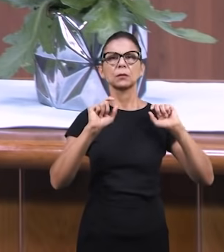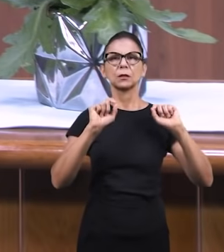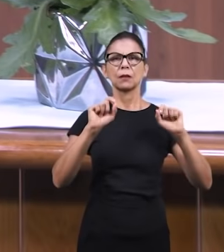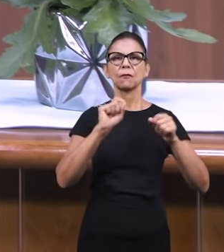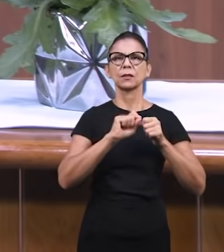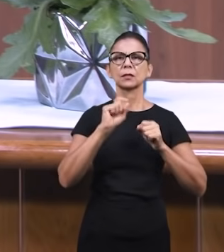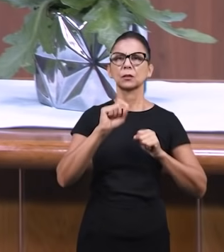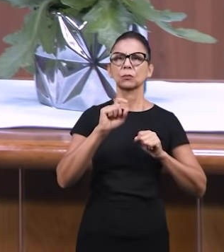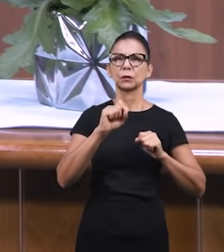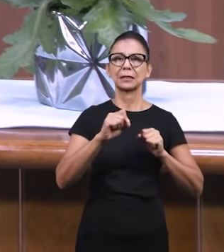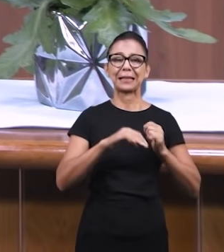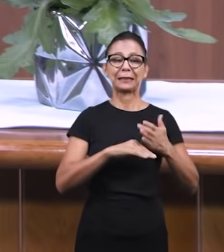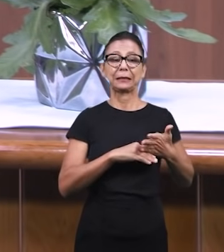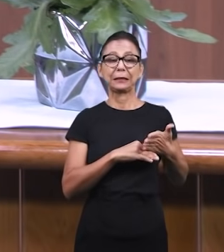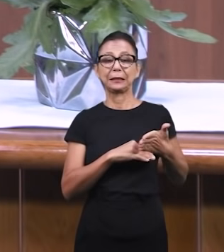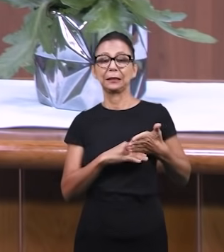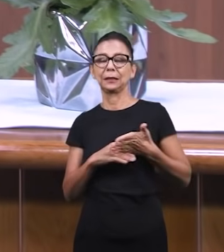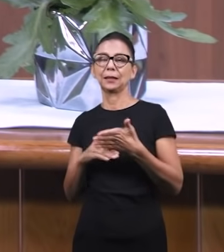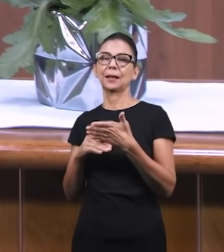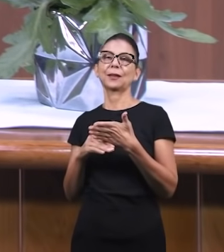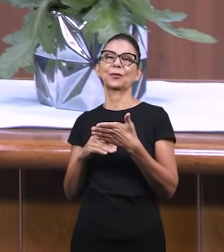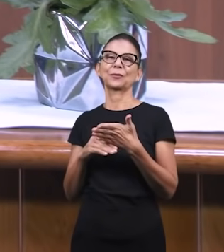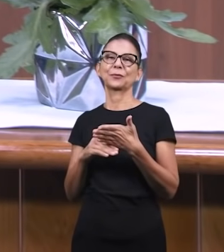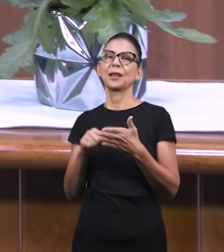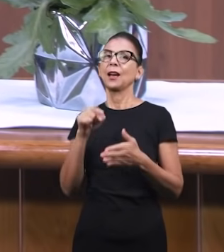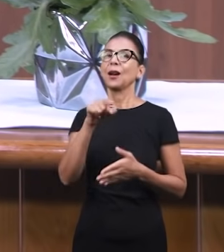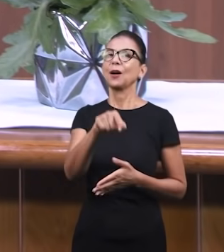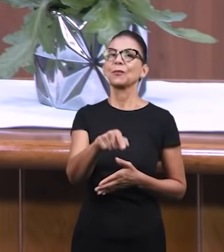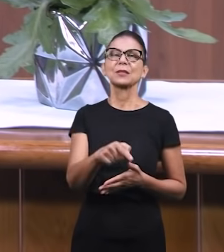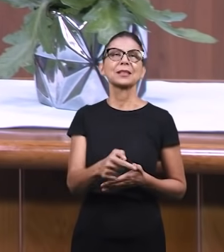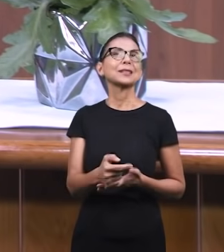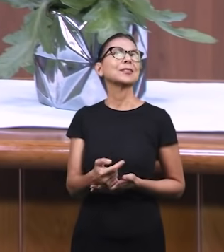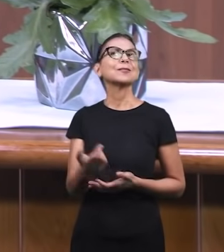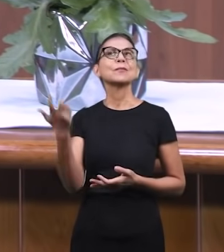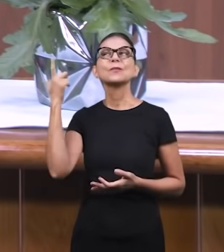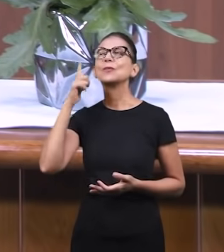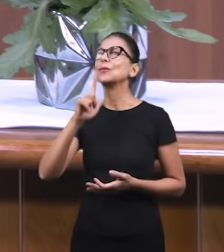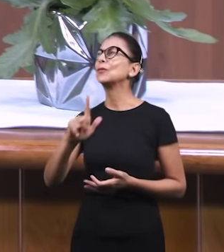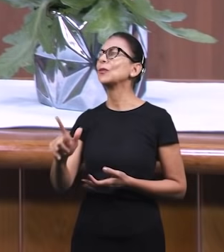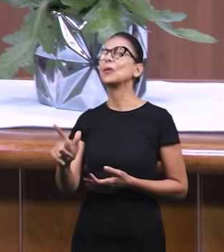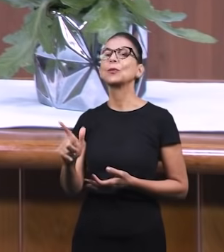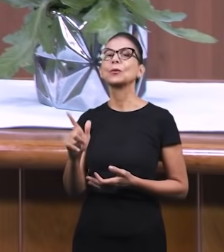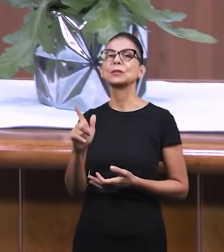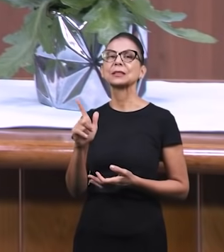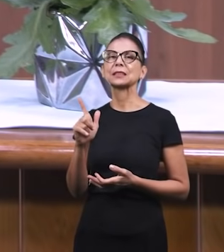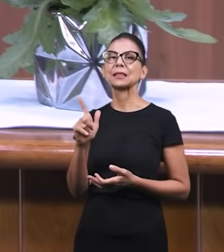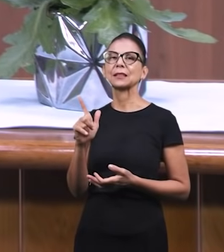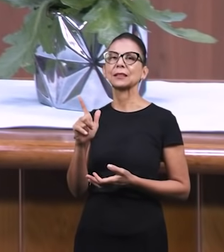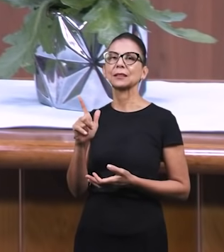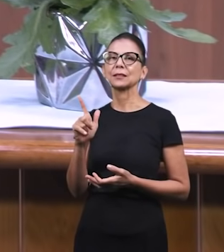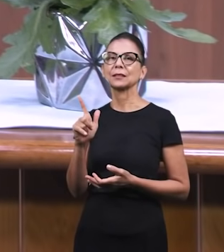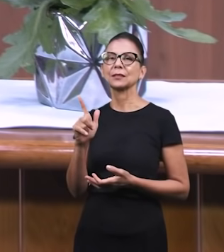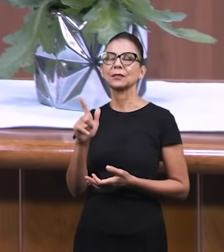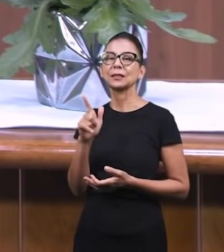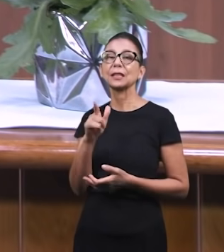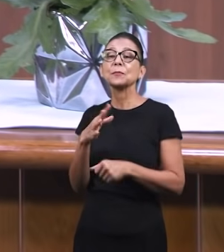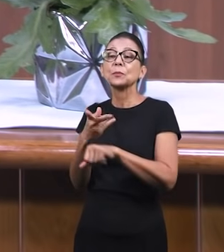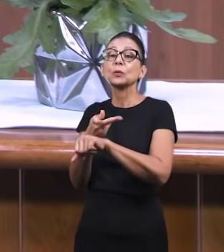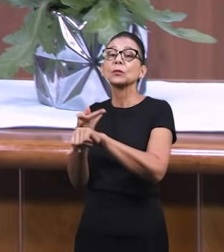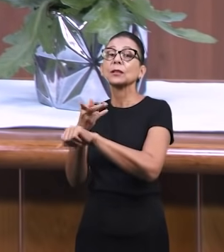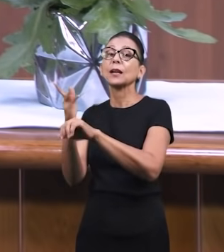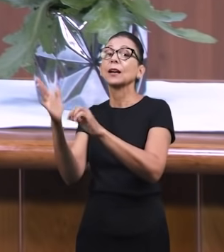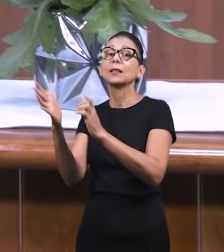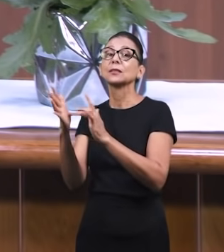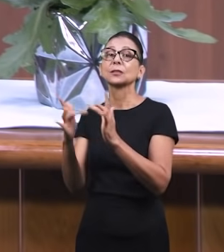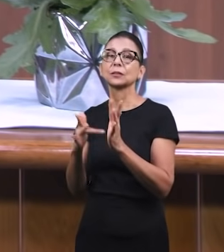não tem condição de estar até Jesus, aquele que não tem condição de vir até Jesus. Nós estamos indo até você hoje,